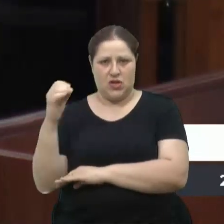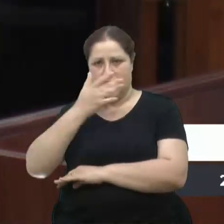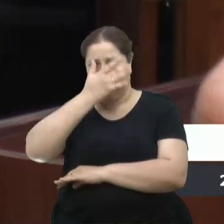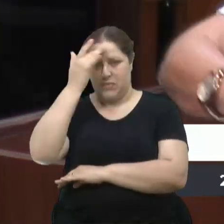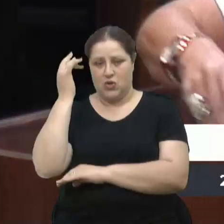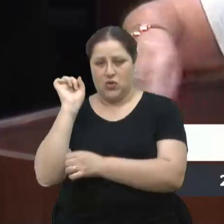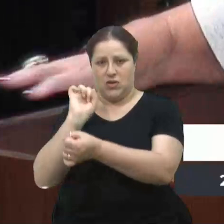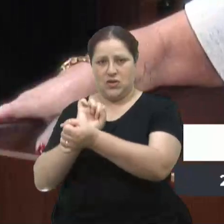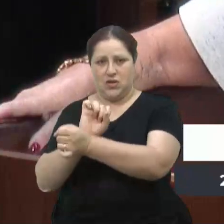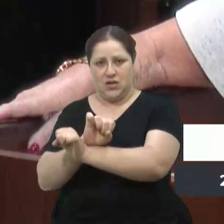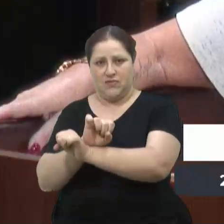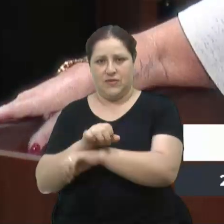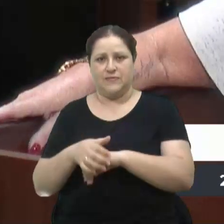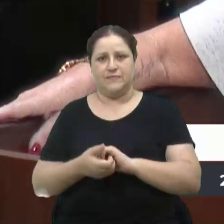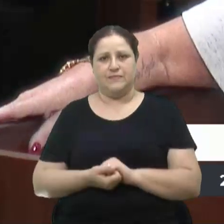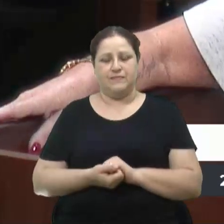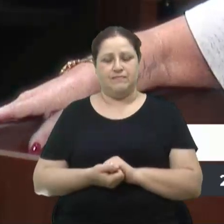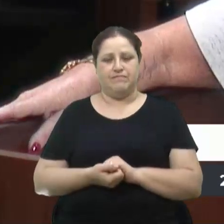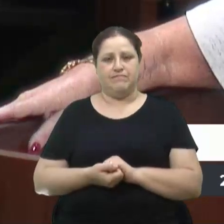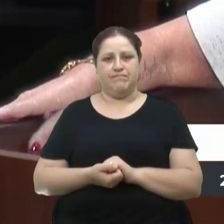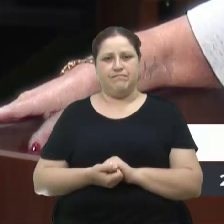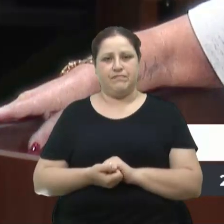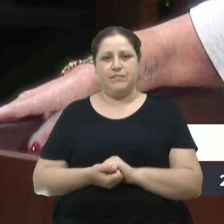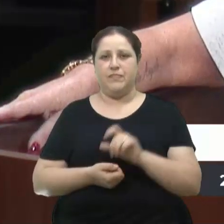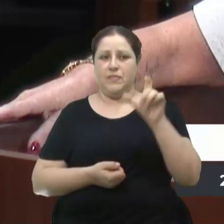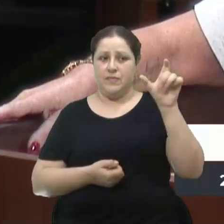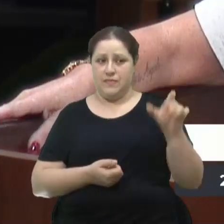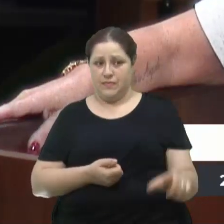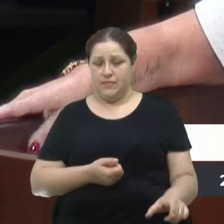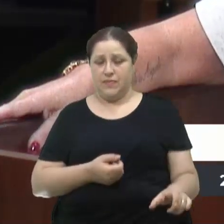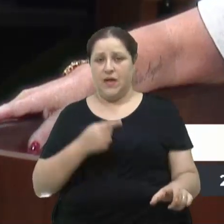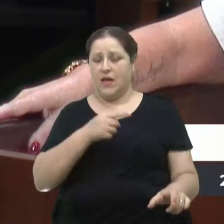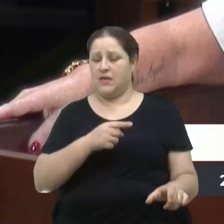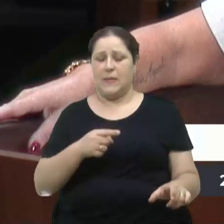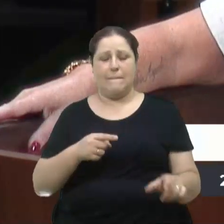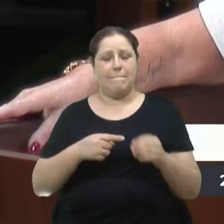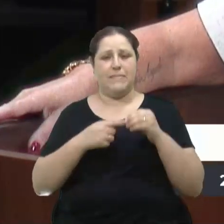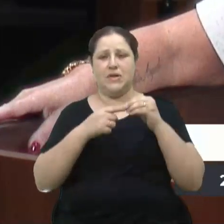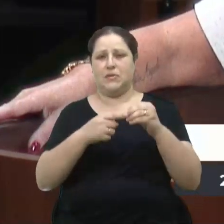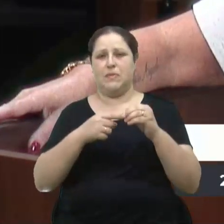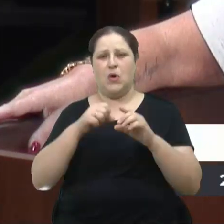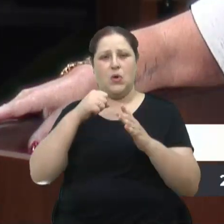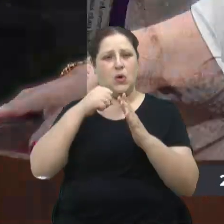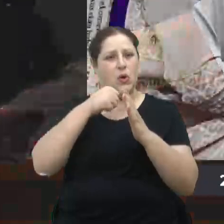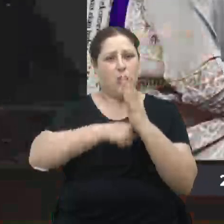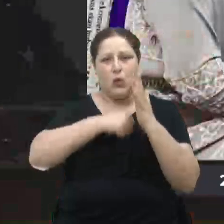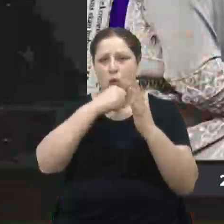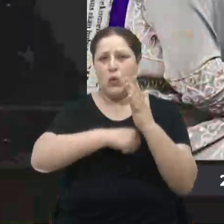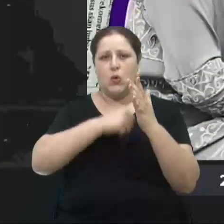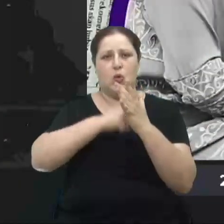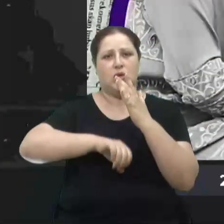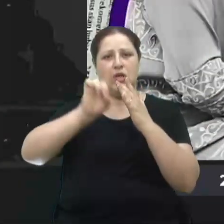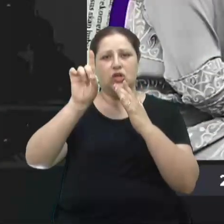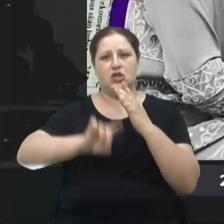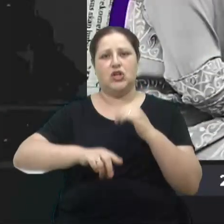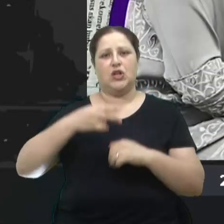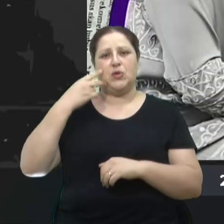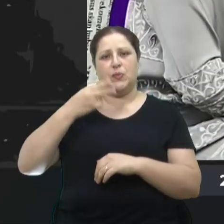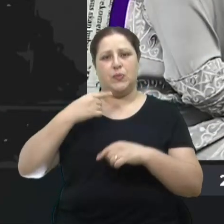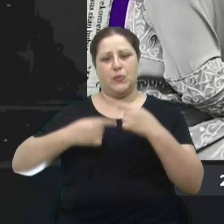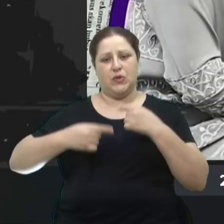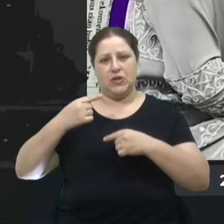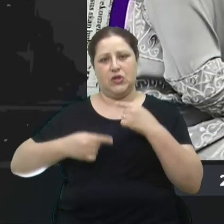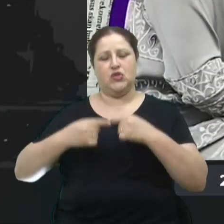Conhecida como a maior líder na luta pelos direitos políticos das mulheres, Berta Lutz se empenhou pela aprovação